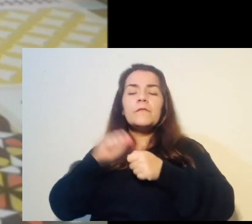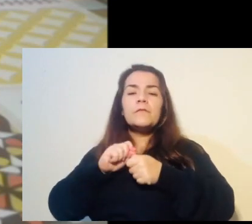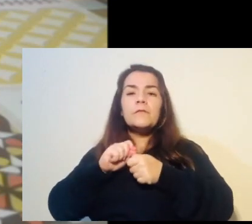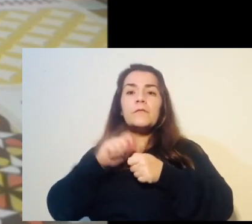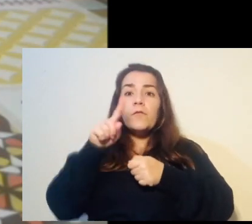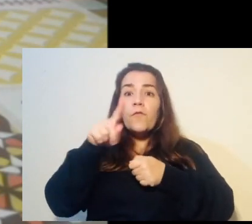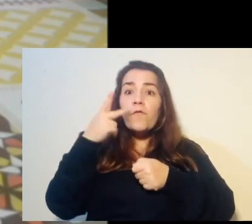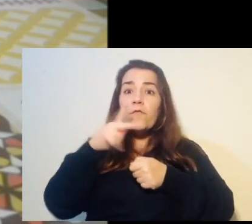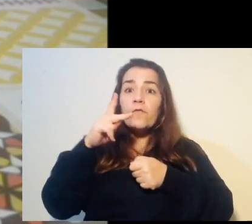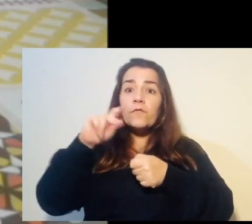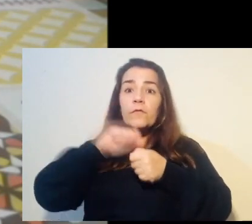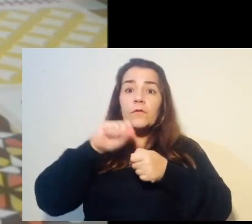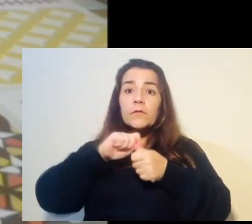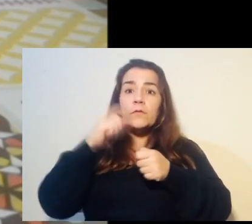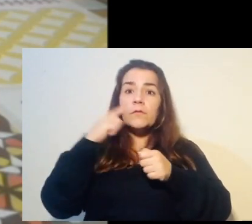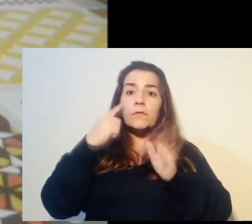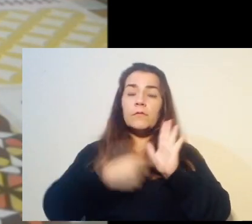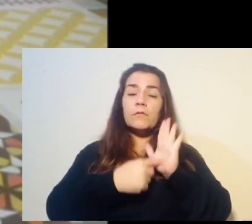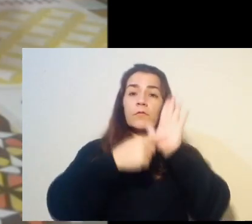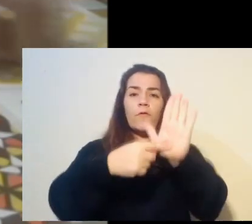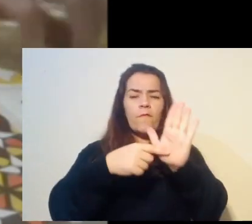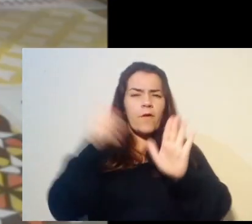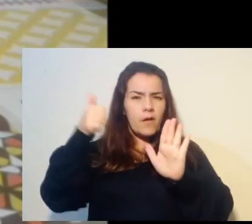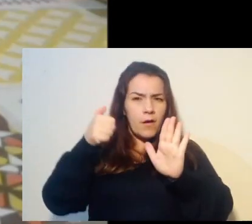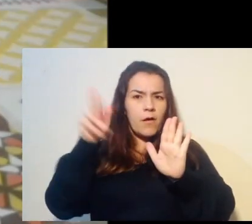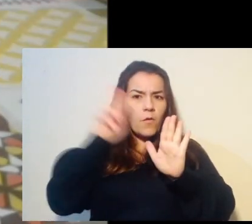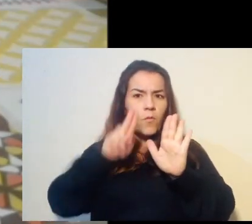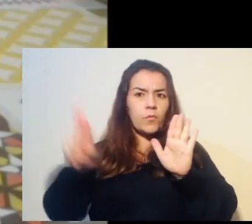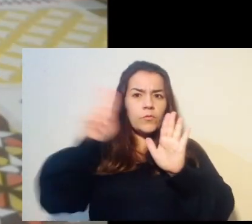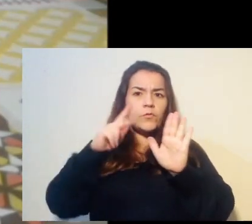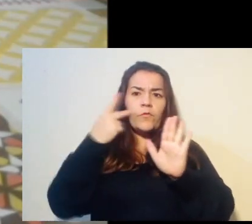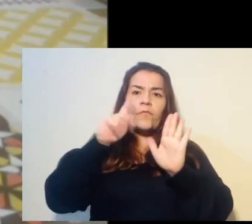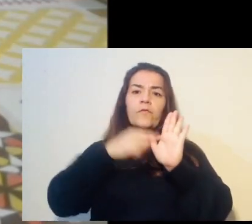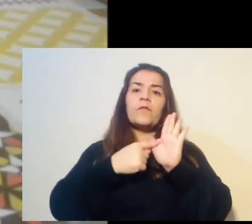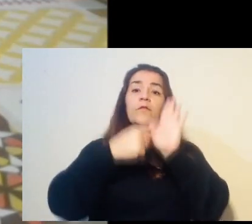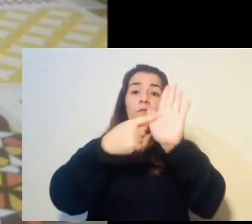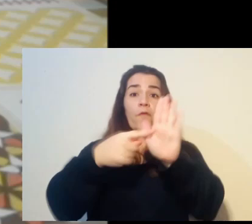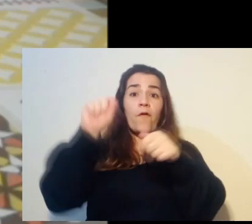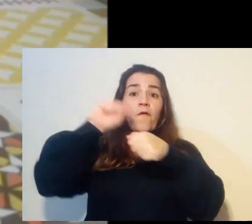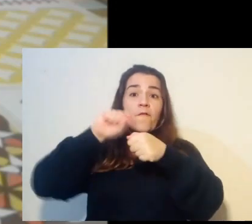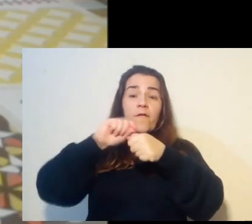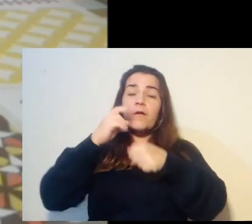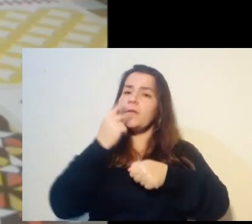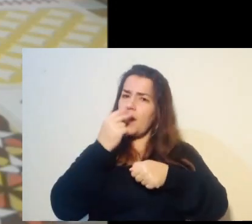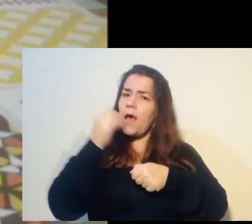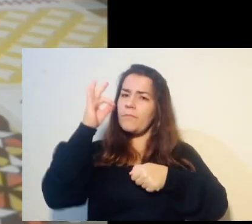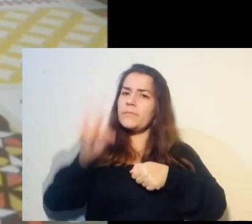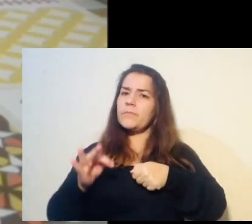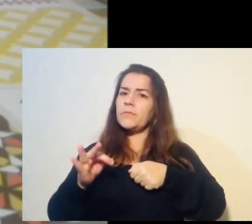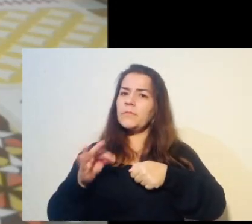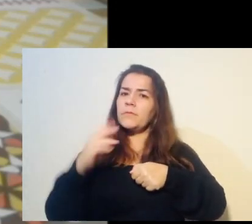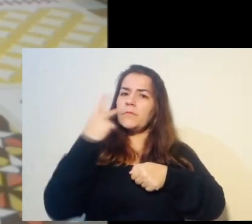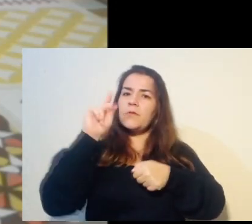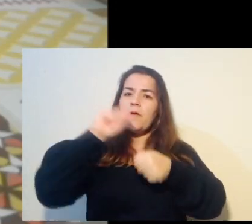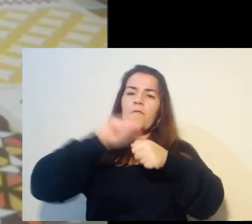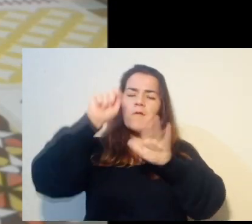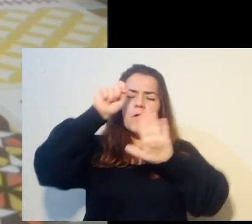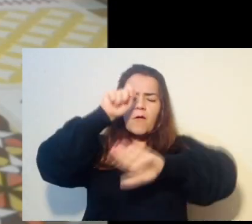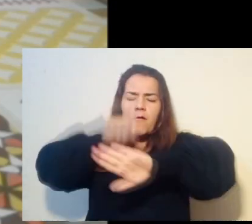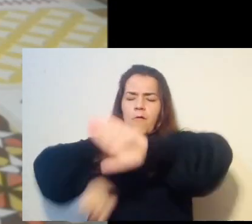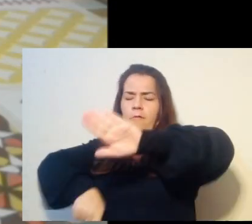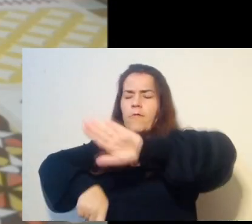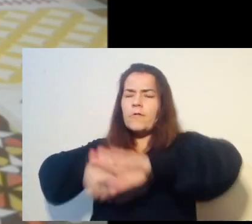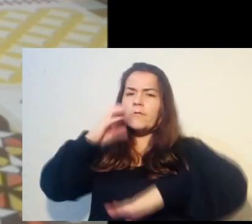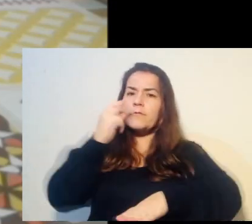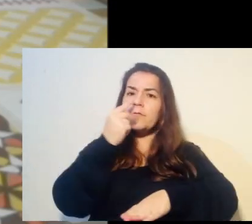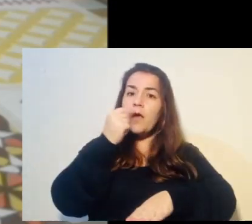gosto de fazer? Eu simulei aqui com a caneta, como eu marcaria, mas eu normalmente faço com lápis, tá? Então eu fiz aqui o risco